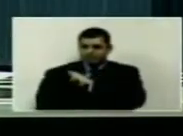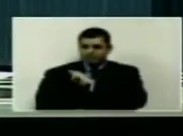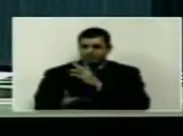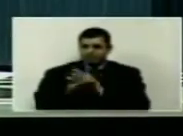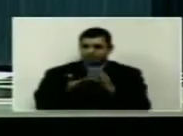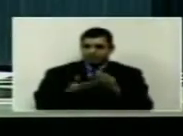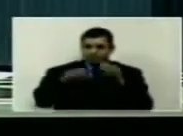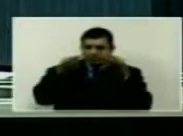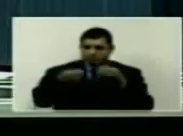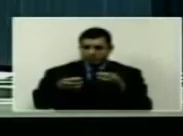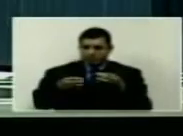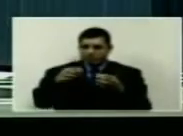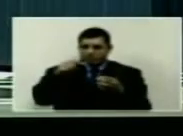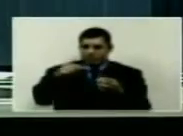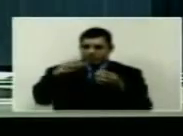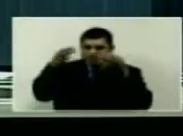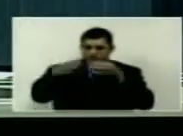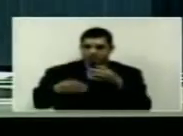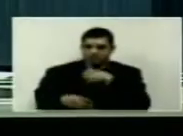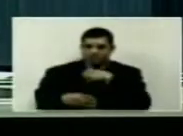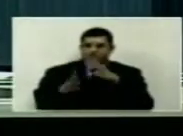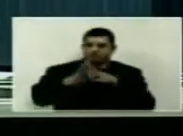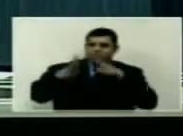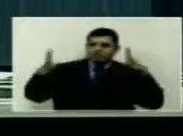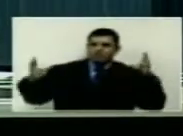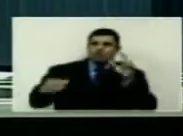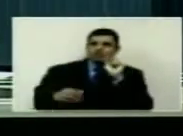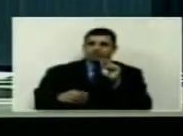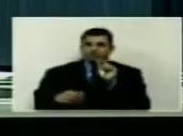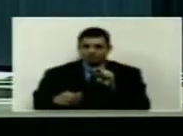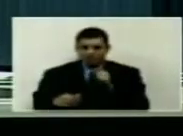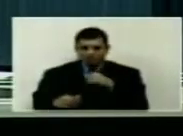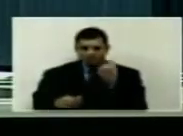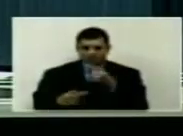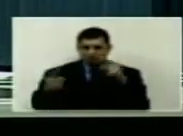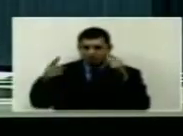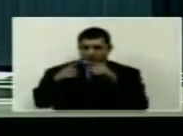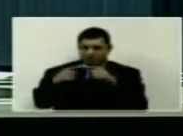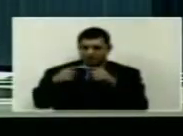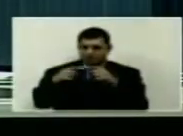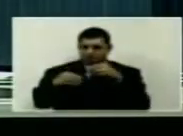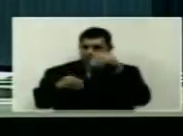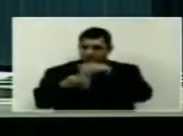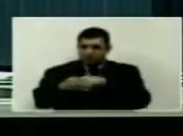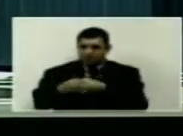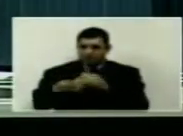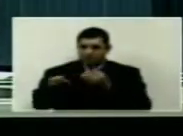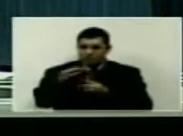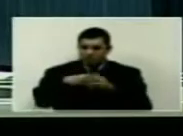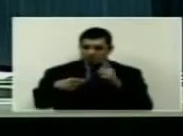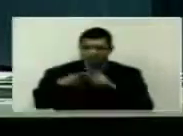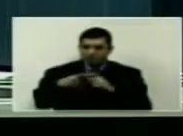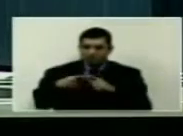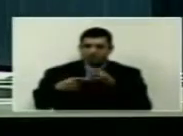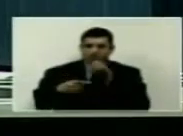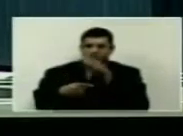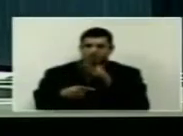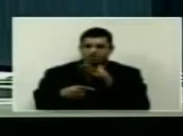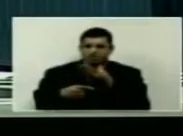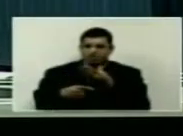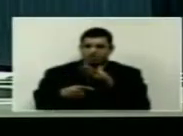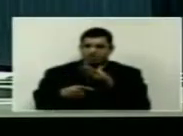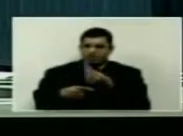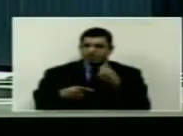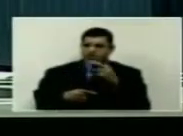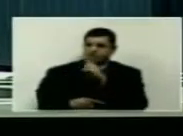precisa ser, em certos momentos, até maior do que os nossos objetivos eleitorais e os nossos compromissos menores. A